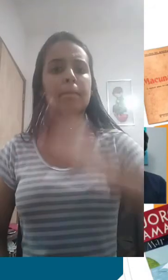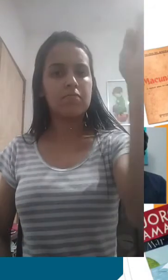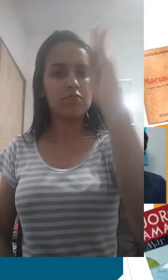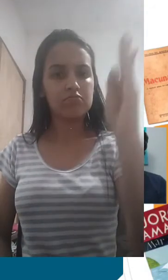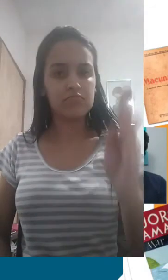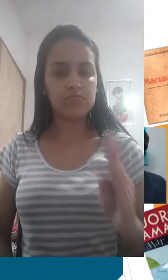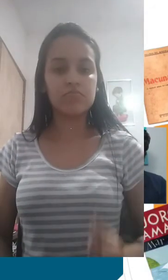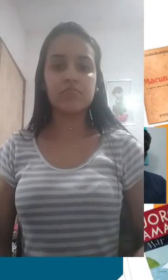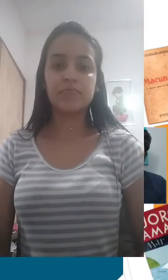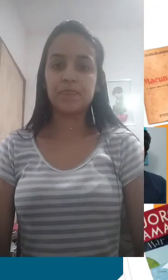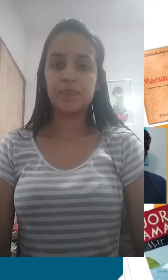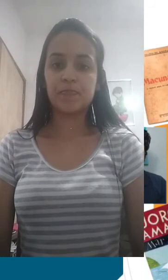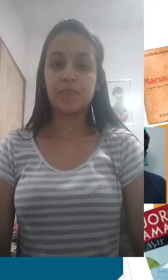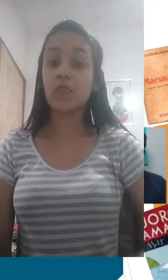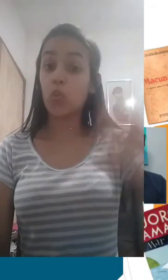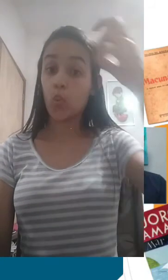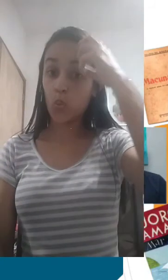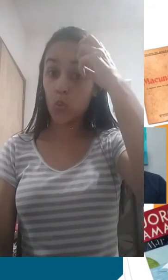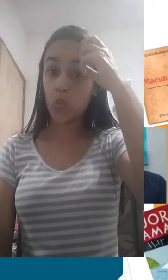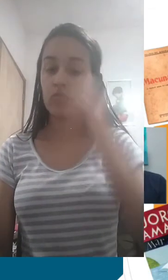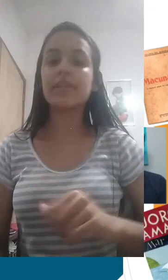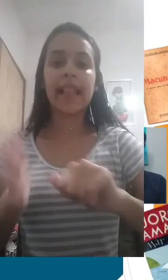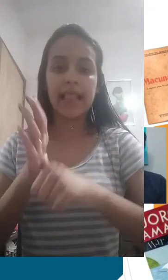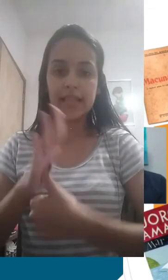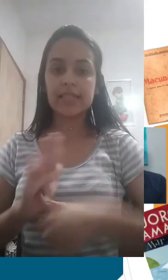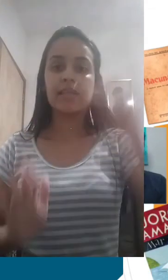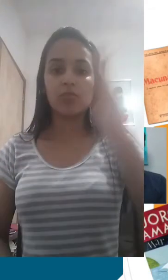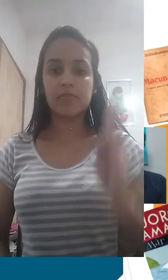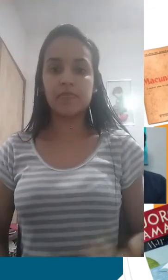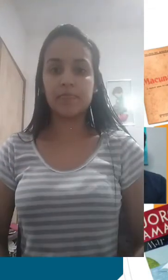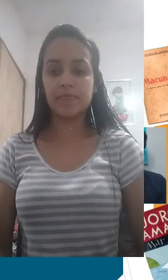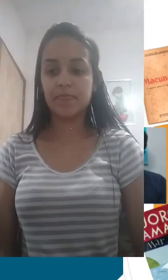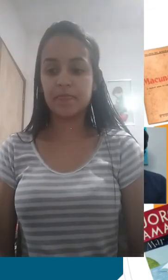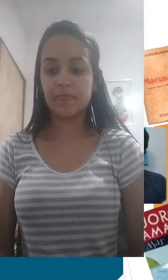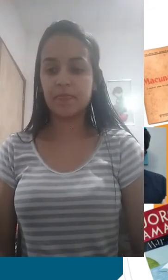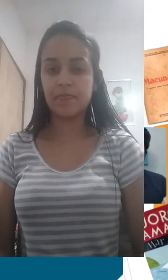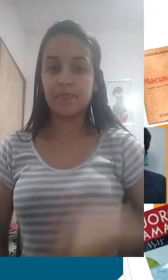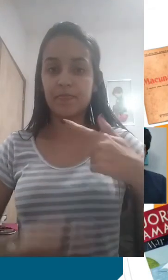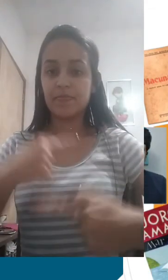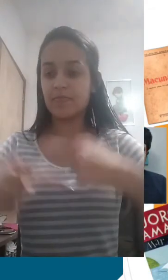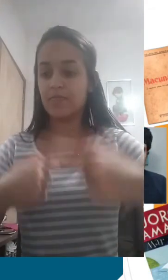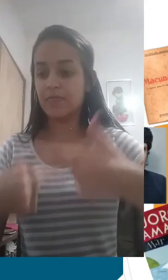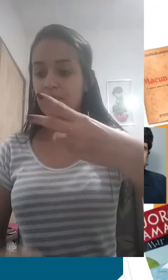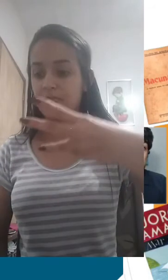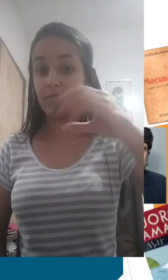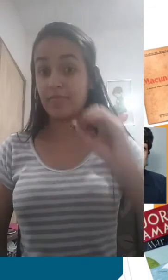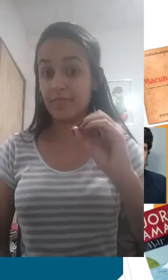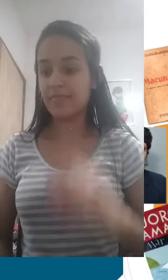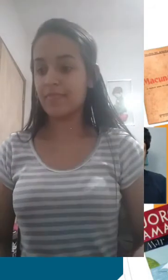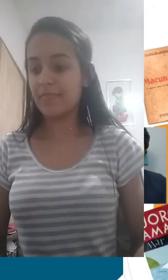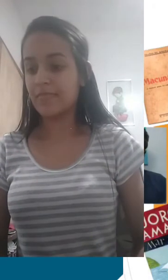na cultura e na identidade do Brasil. A geração de 30, brasilidade